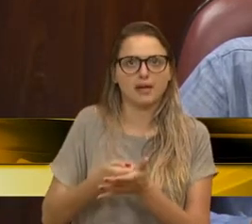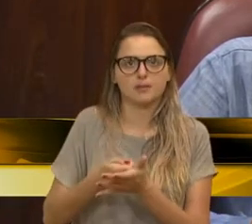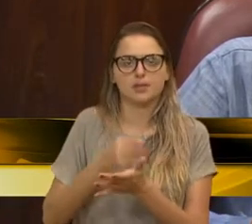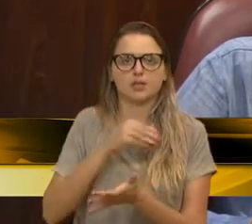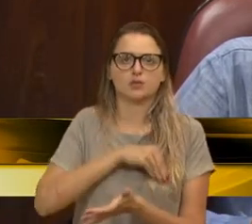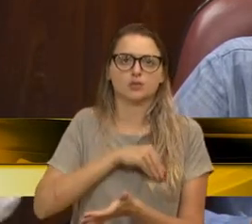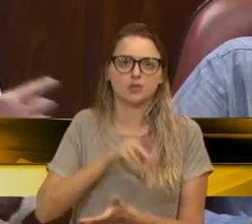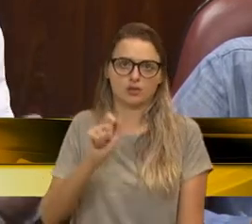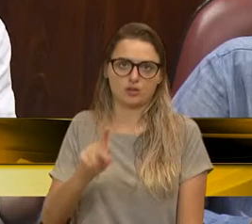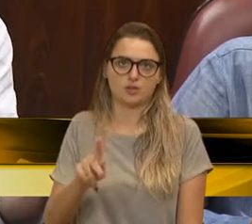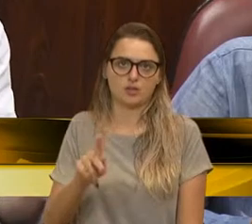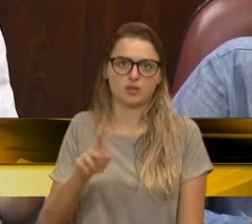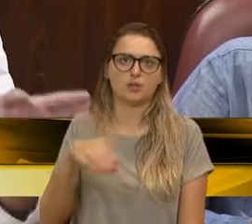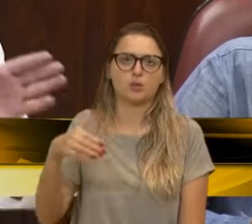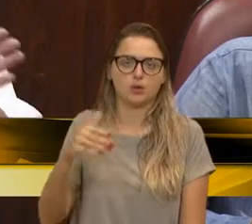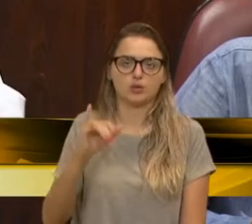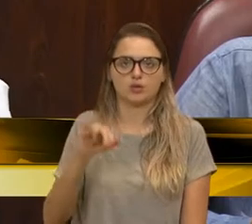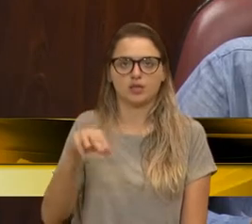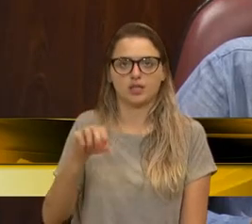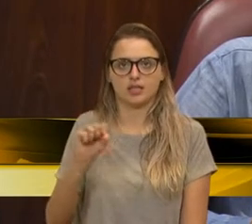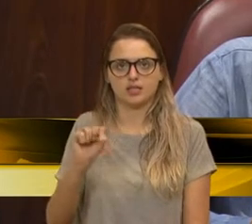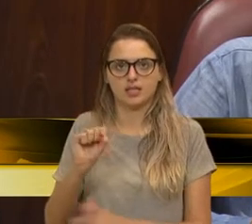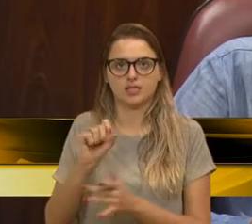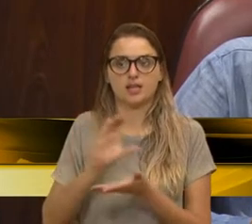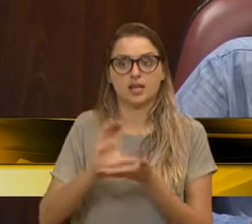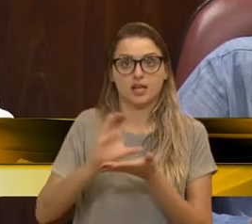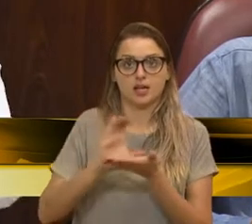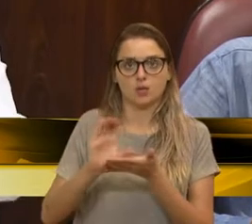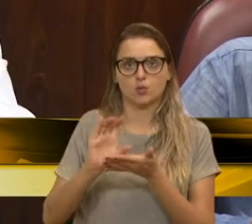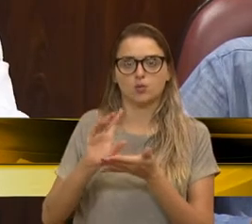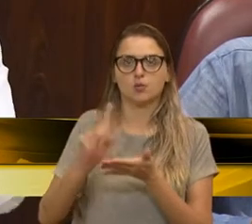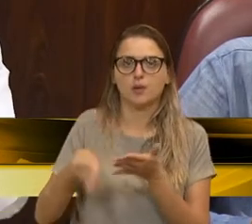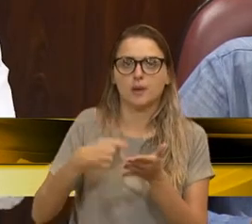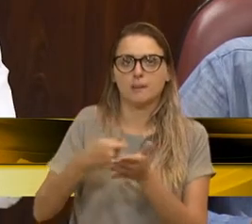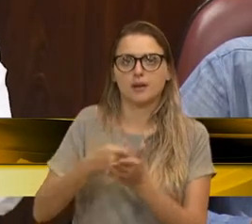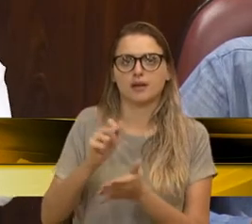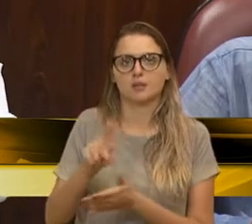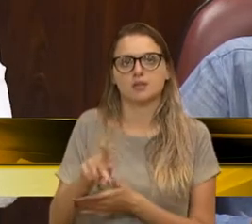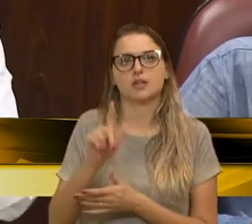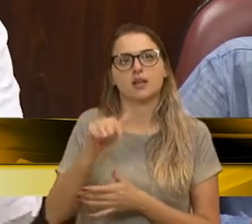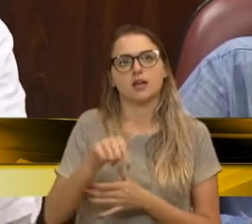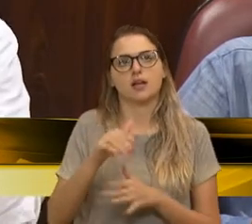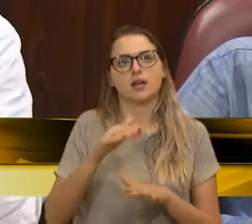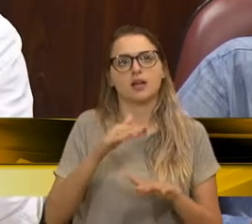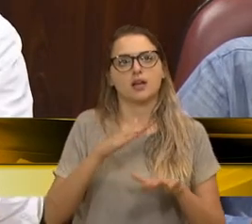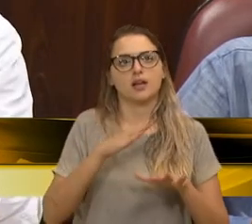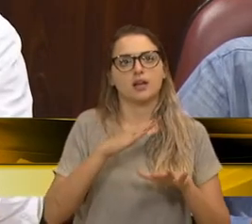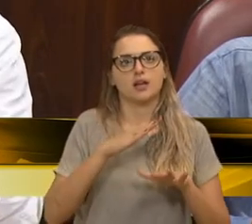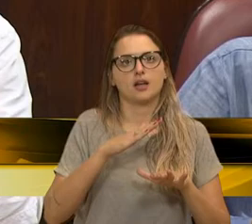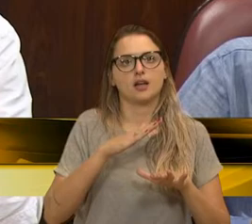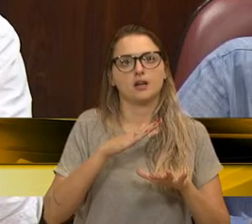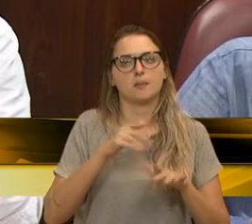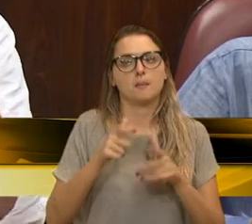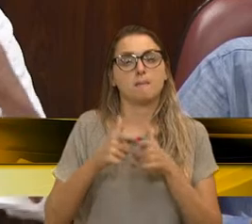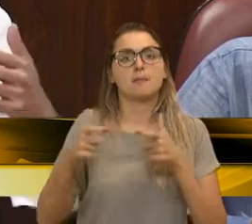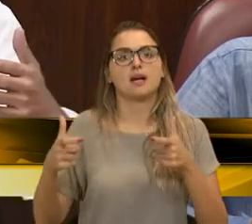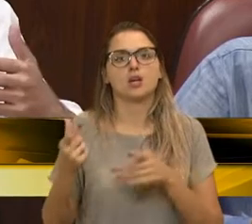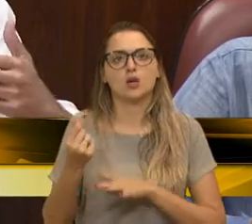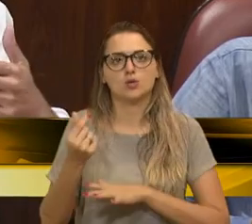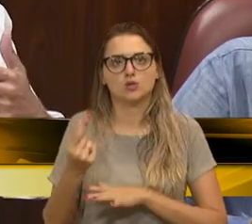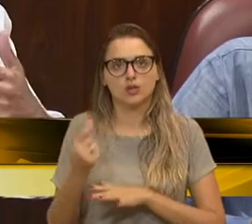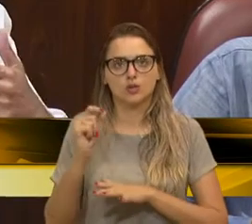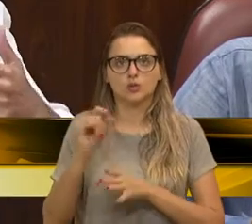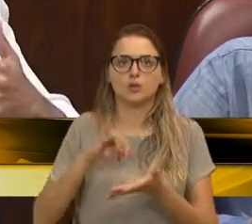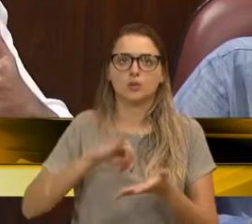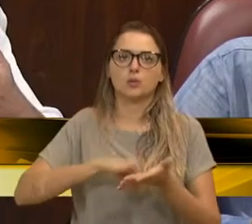aposentados, quando a Previdência repassa esses valores para os municípios, ele é maior que o fundo de participação dos municípios. Então, a